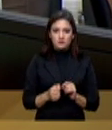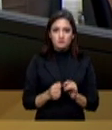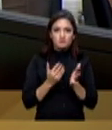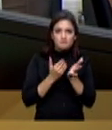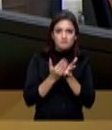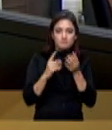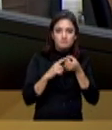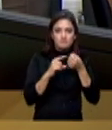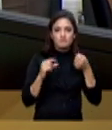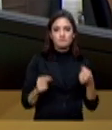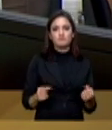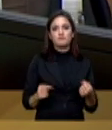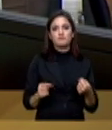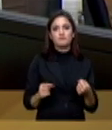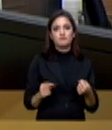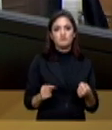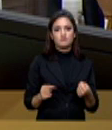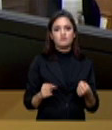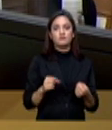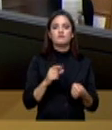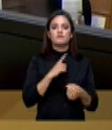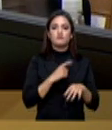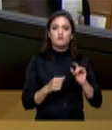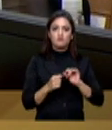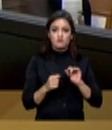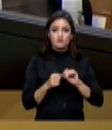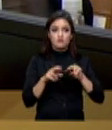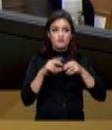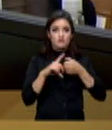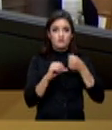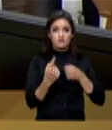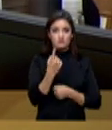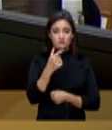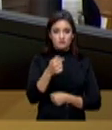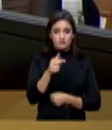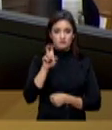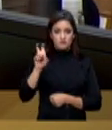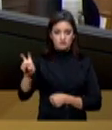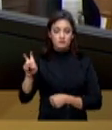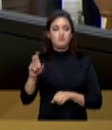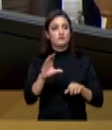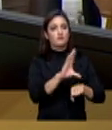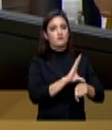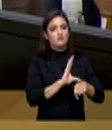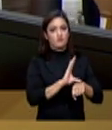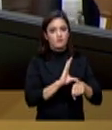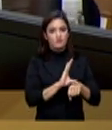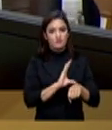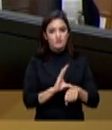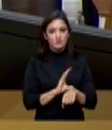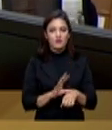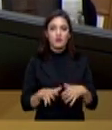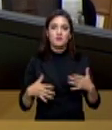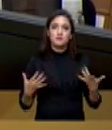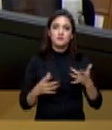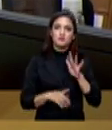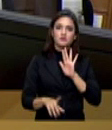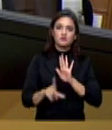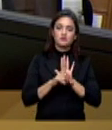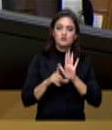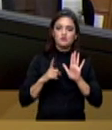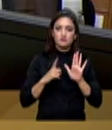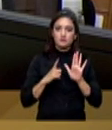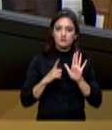caput daquele artigo é aquele firmado nos termos 175 da Constituição cuja legislação